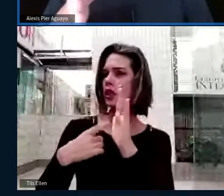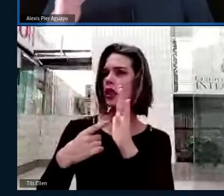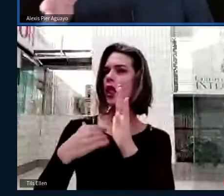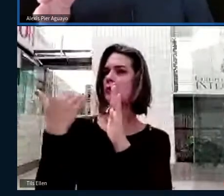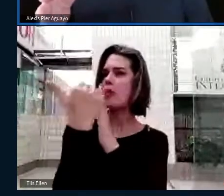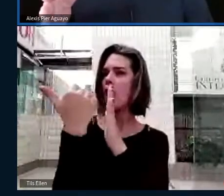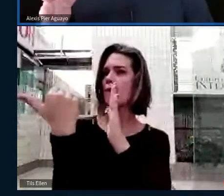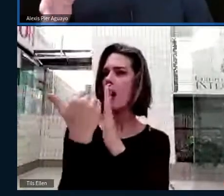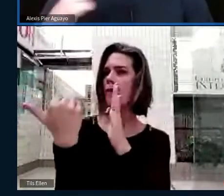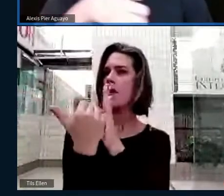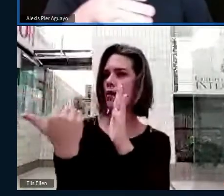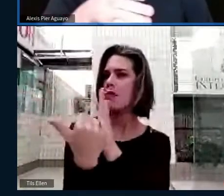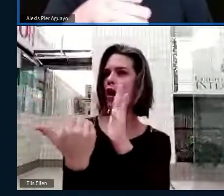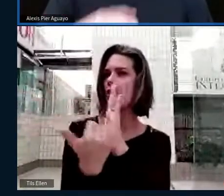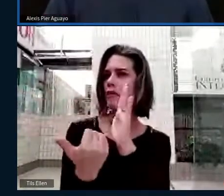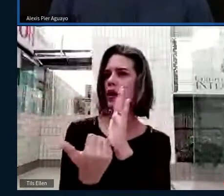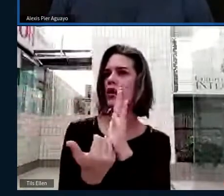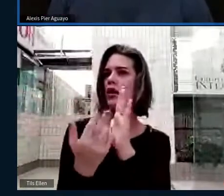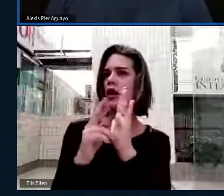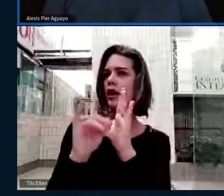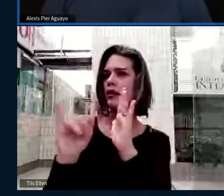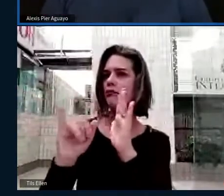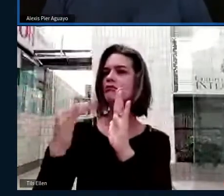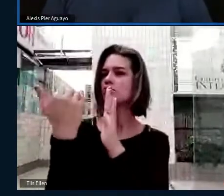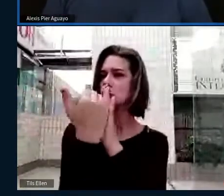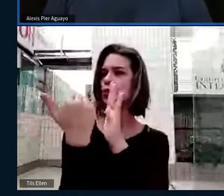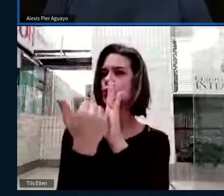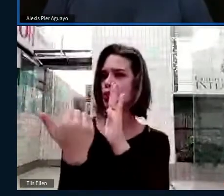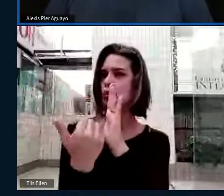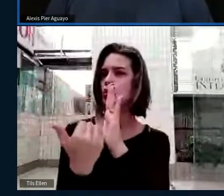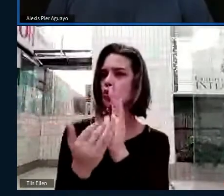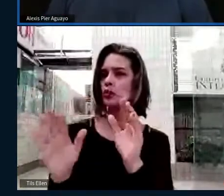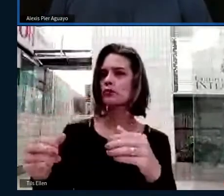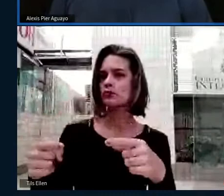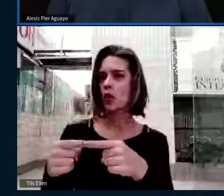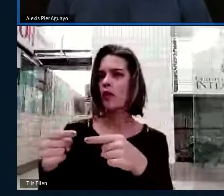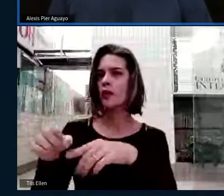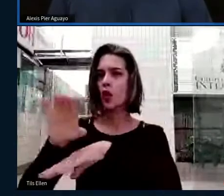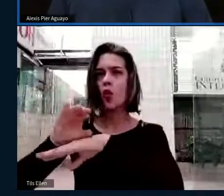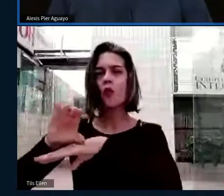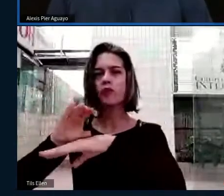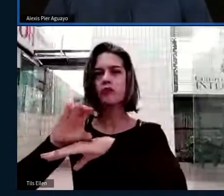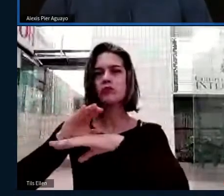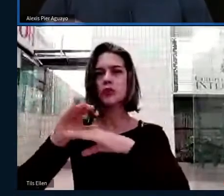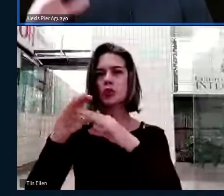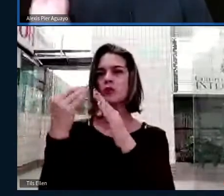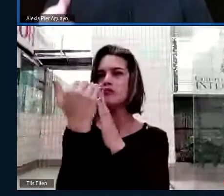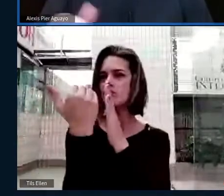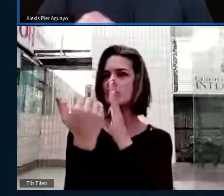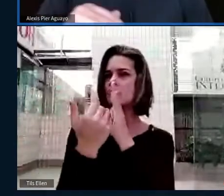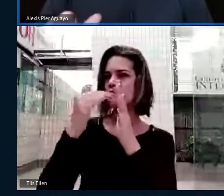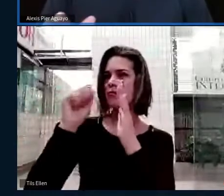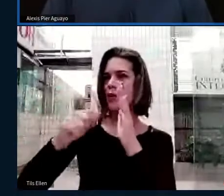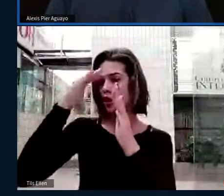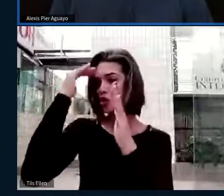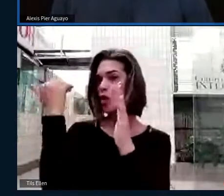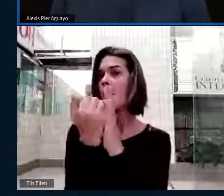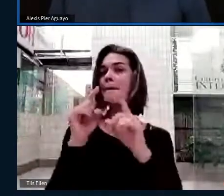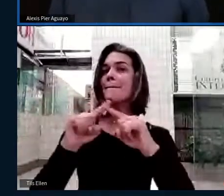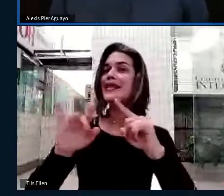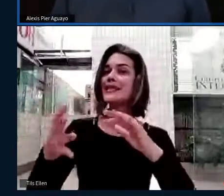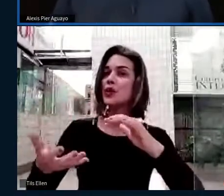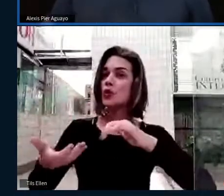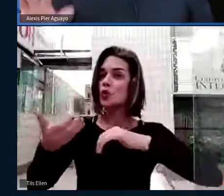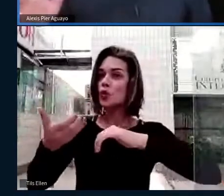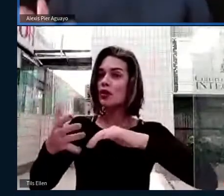do que o regimento interno da casa, em combinação com a Constituição fala, entretanto o plenário é soberano, e se for decidido em acordo, tudo